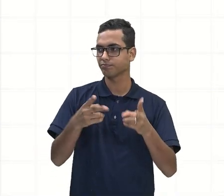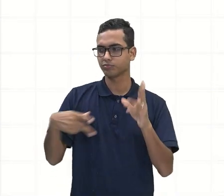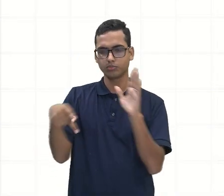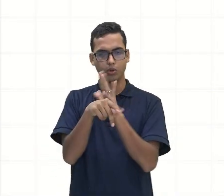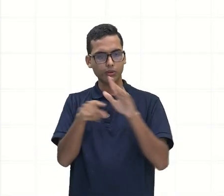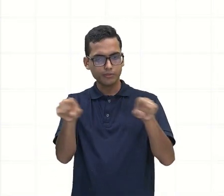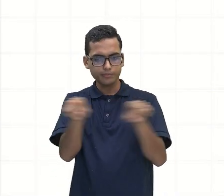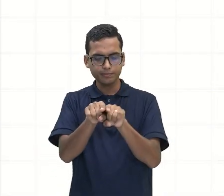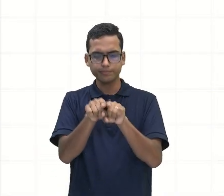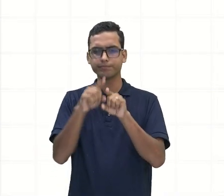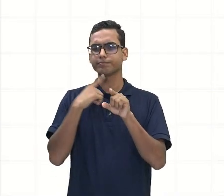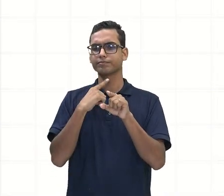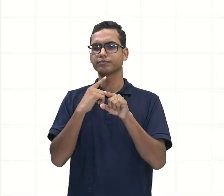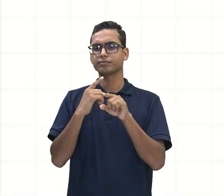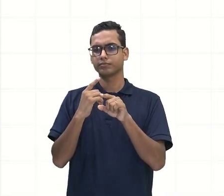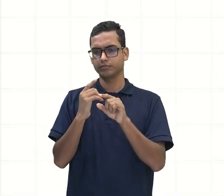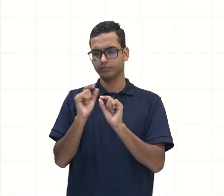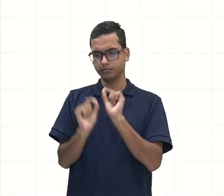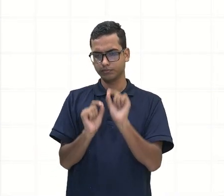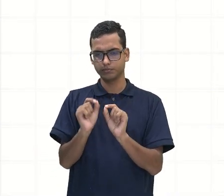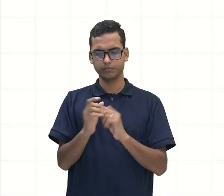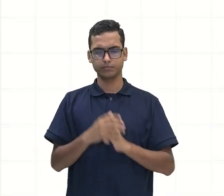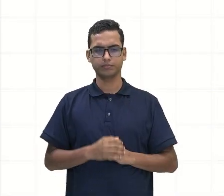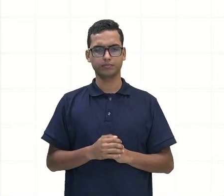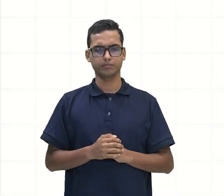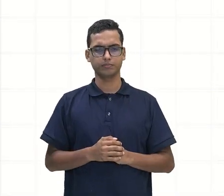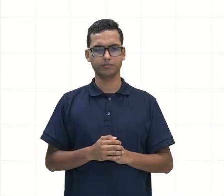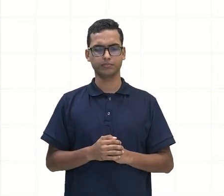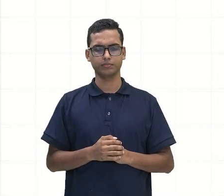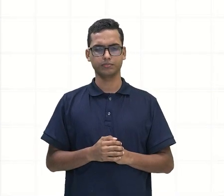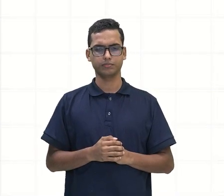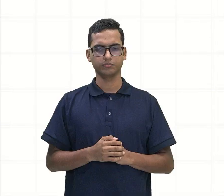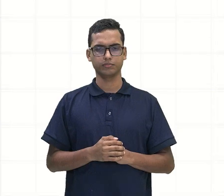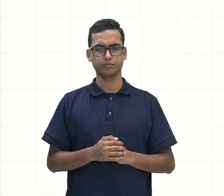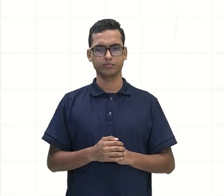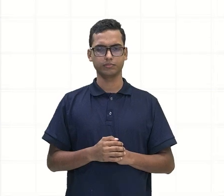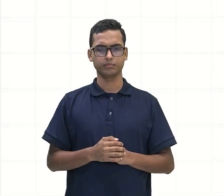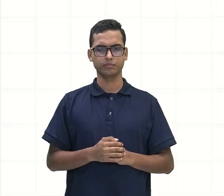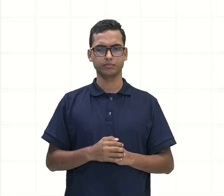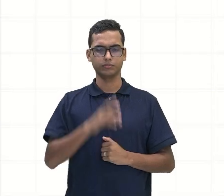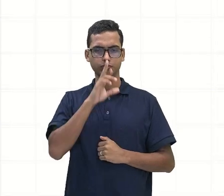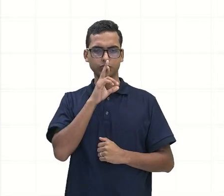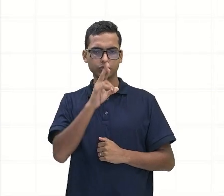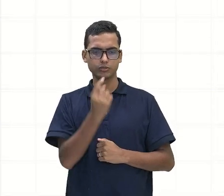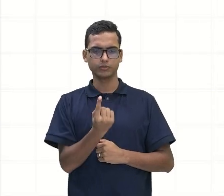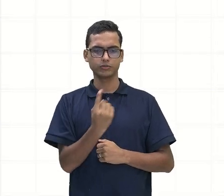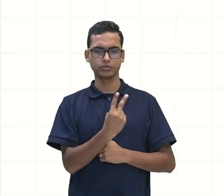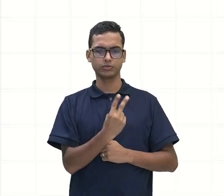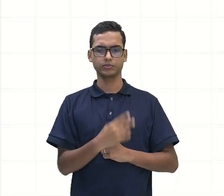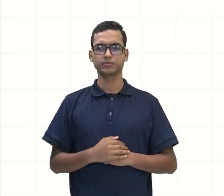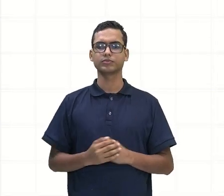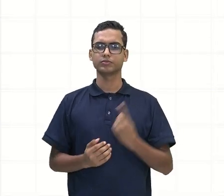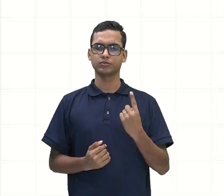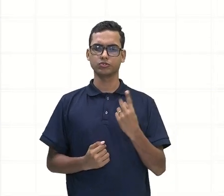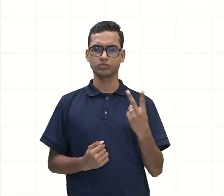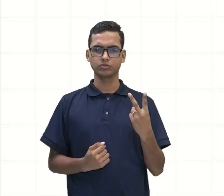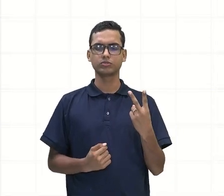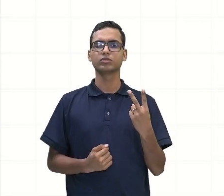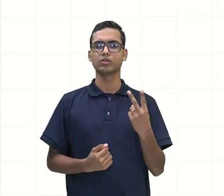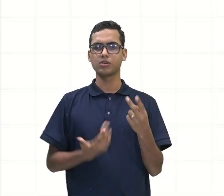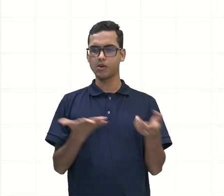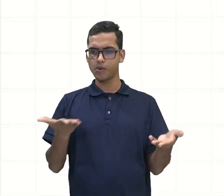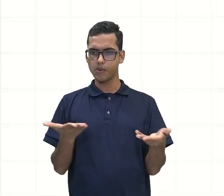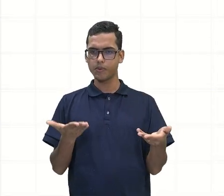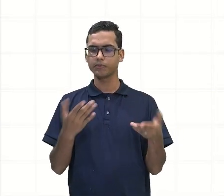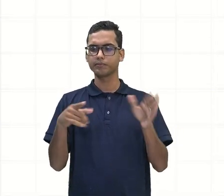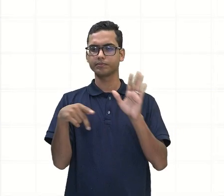diferentes para adição. Sinais diferentes, subtrai, então vai ficar 12, né? E repete o sinal do maior, nesse caso